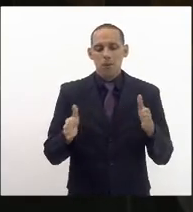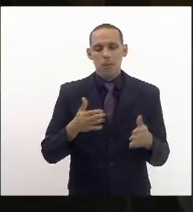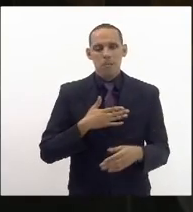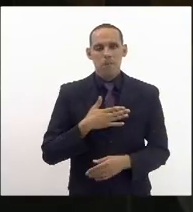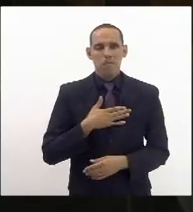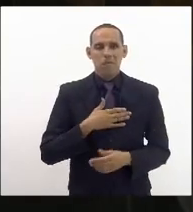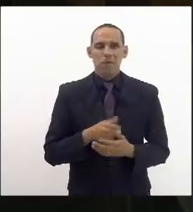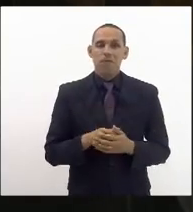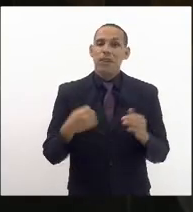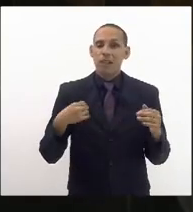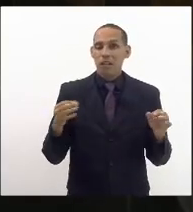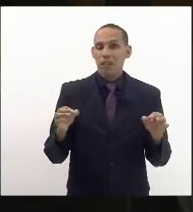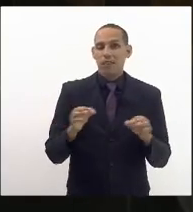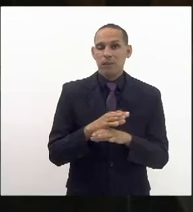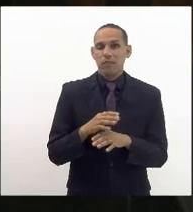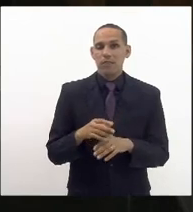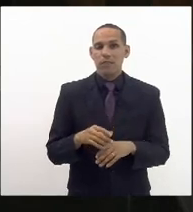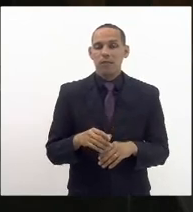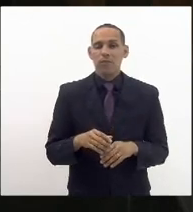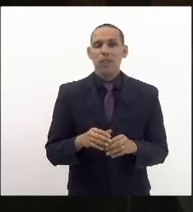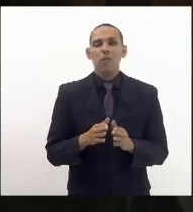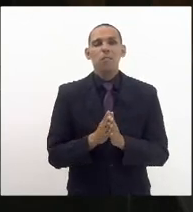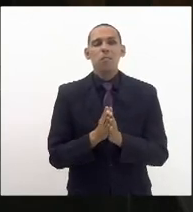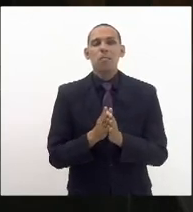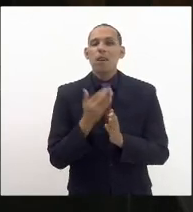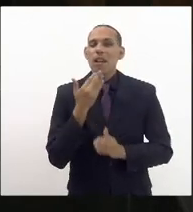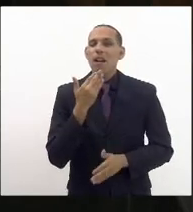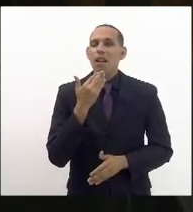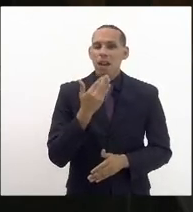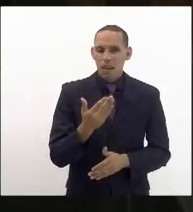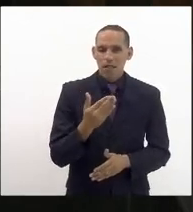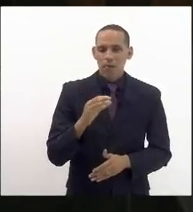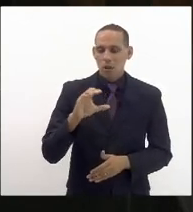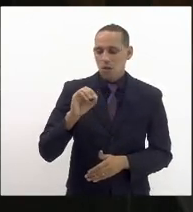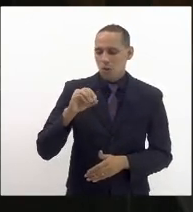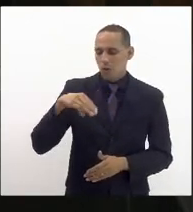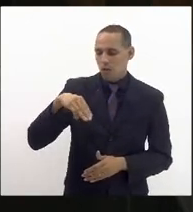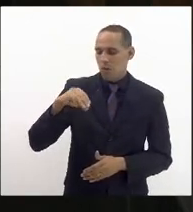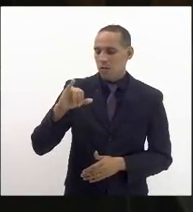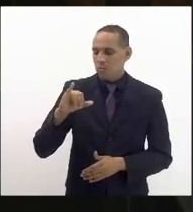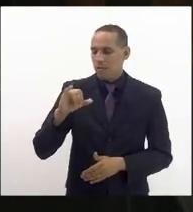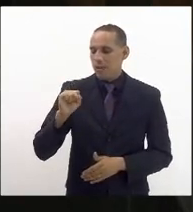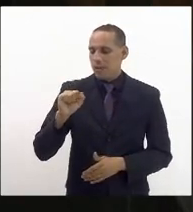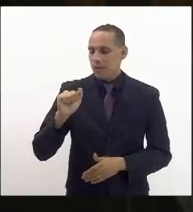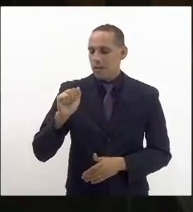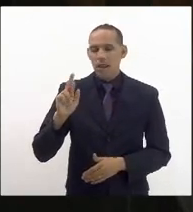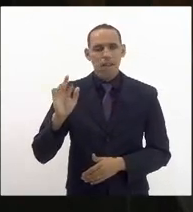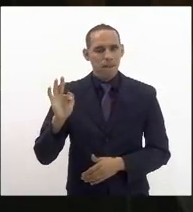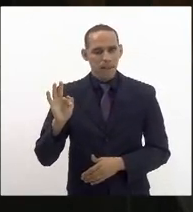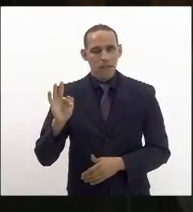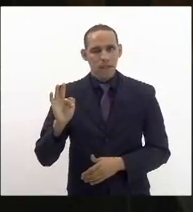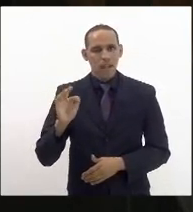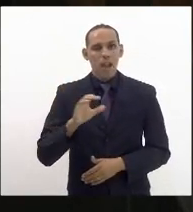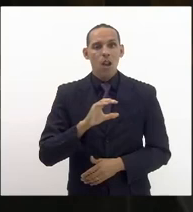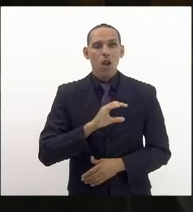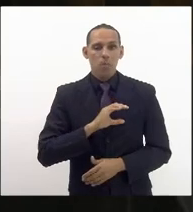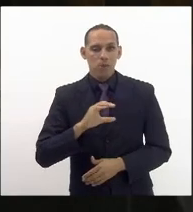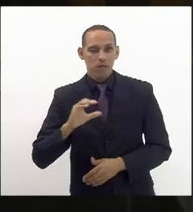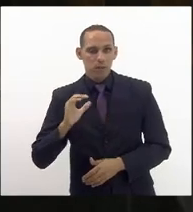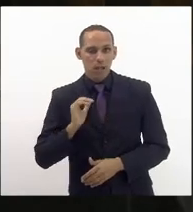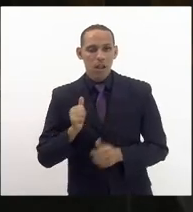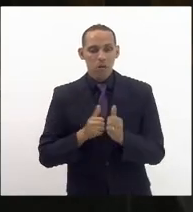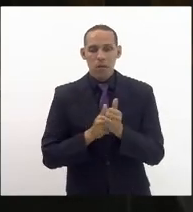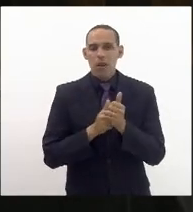E quero finalizar fazendo um apelo para a Comissarf, para a Comissão de Acompanhamento do Regime de